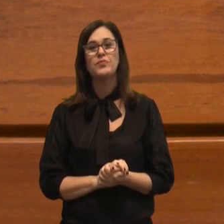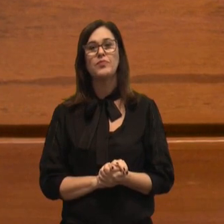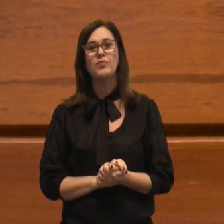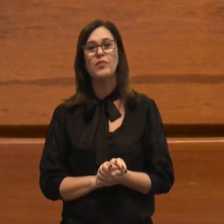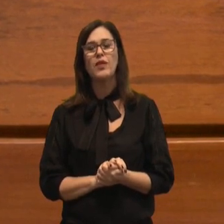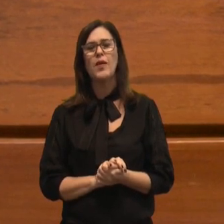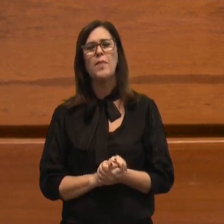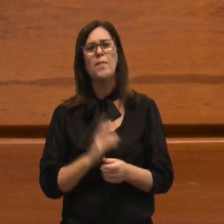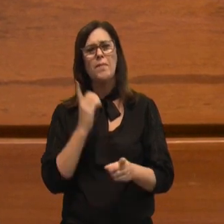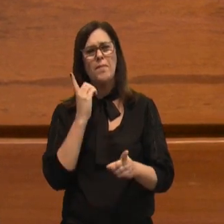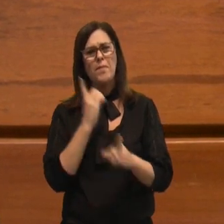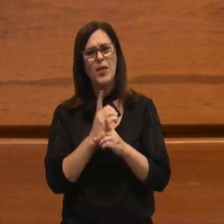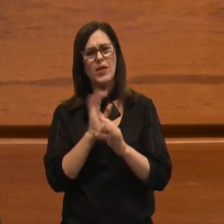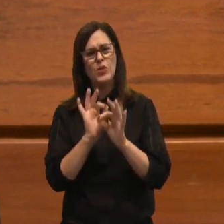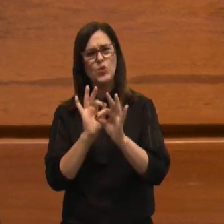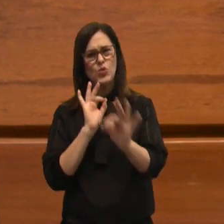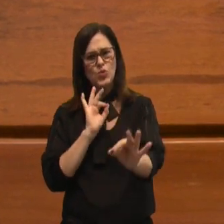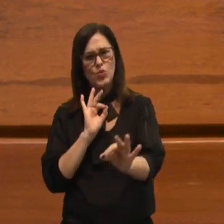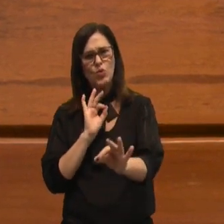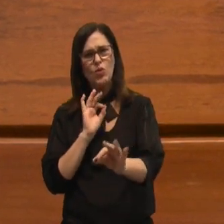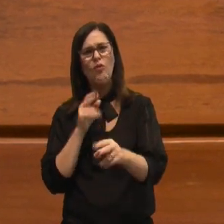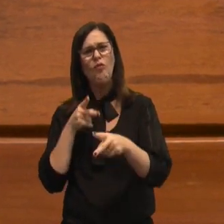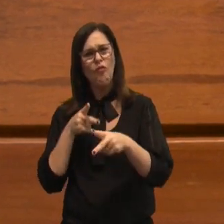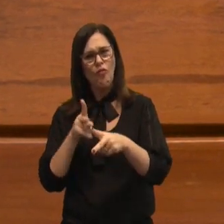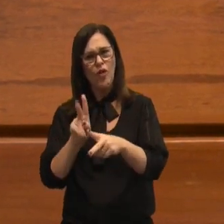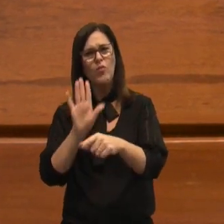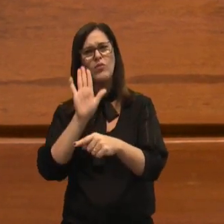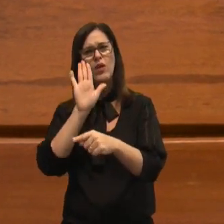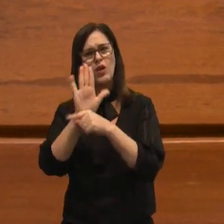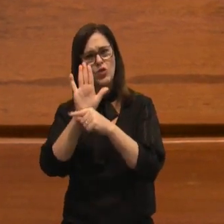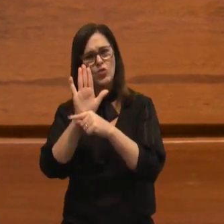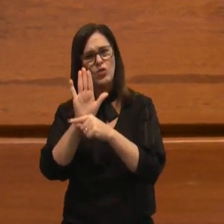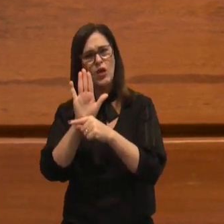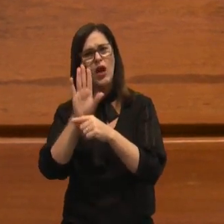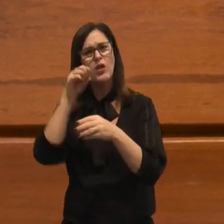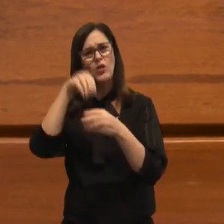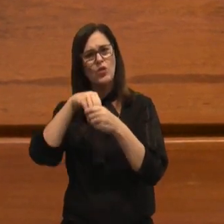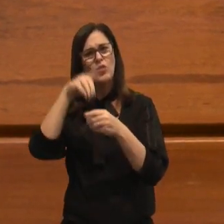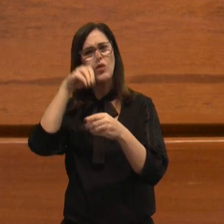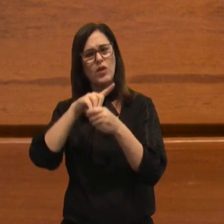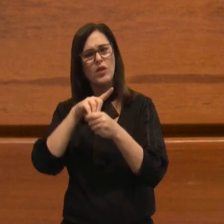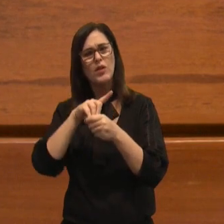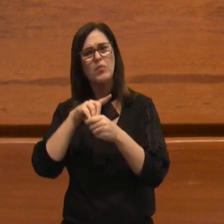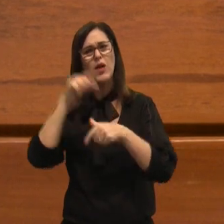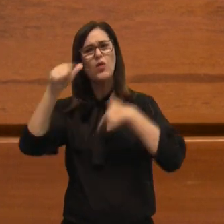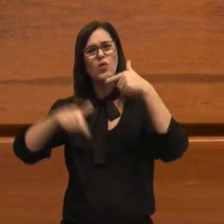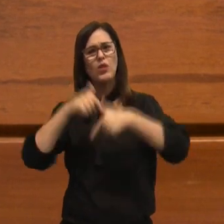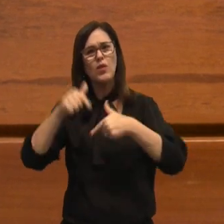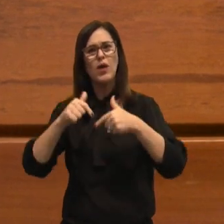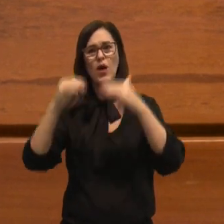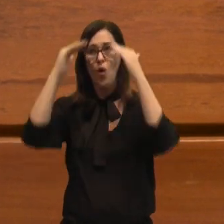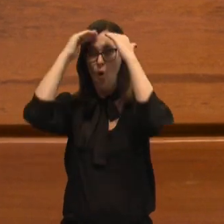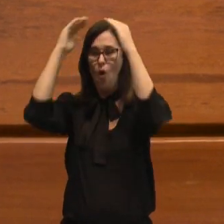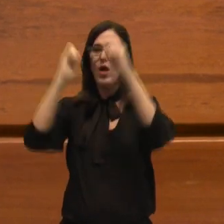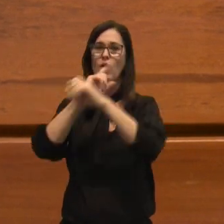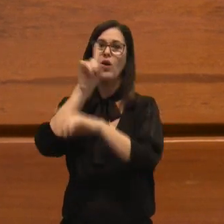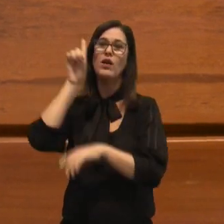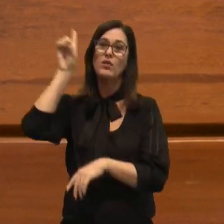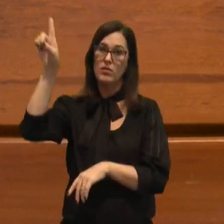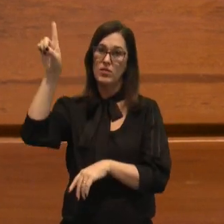Mesmo à distância, continuemos a contribuir para a causa do Senhor, para a honra e glória dEle.